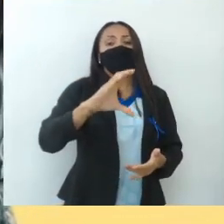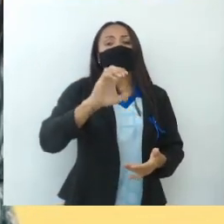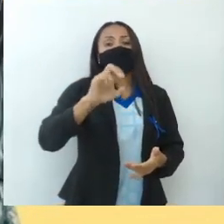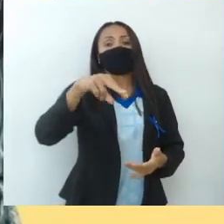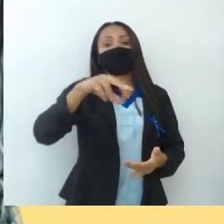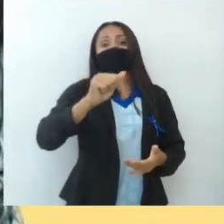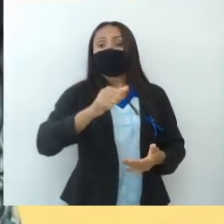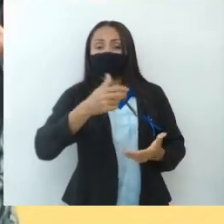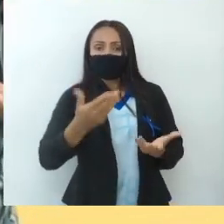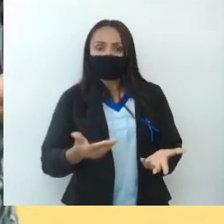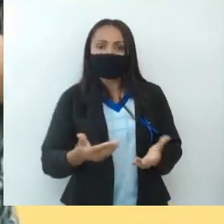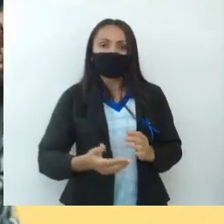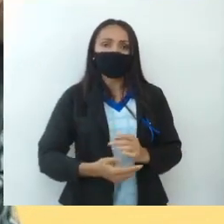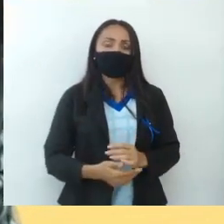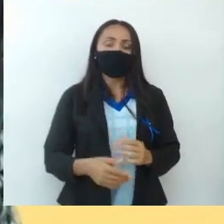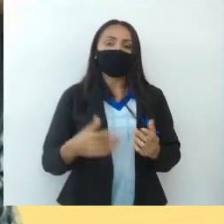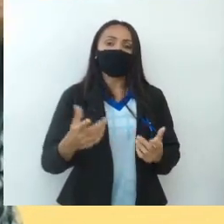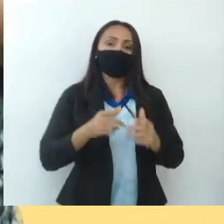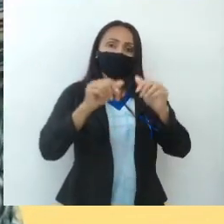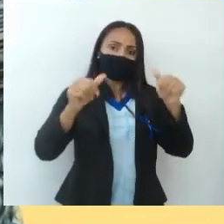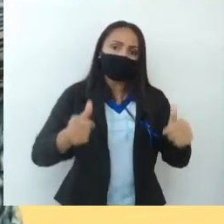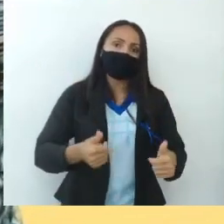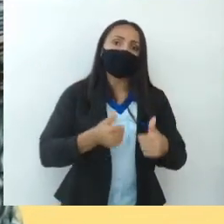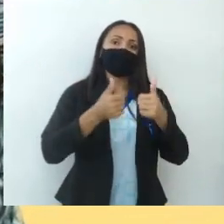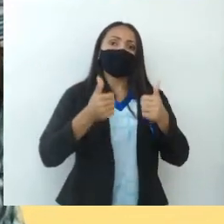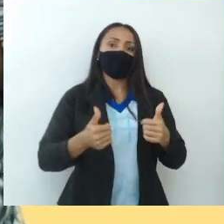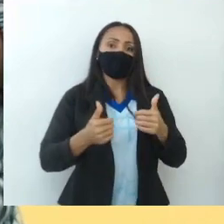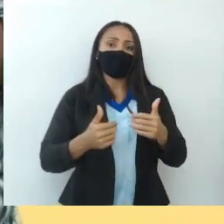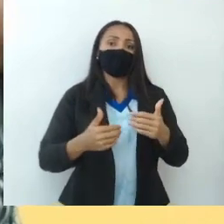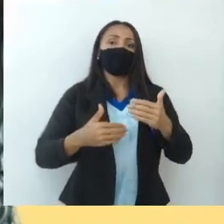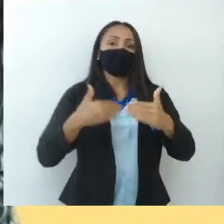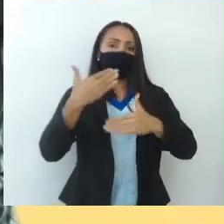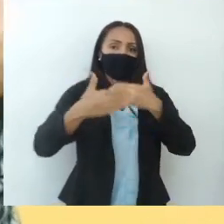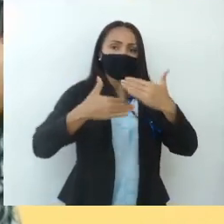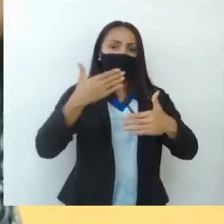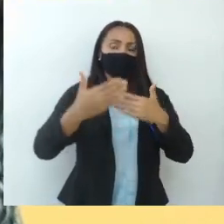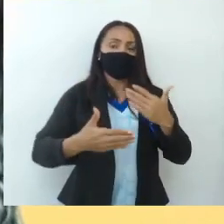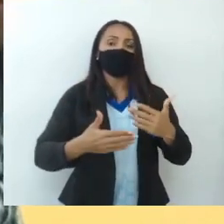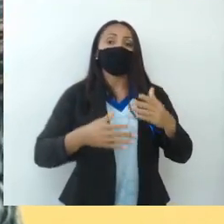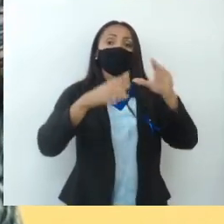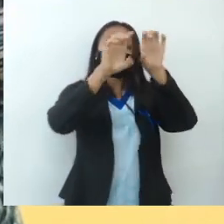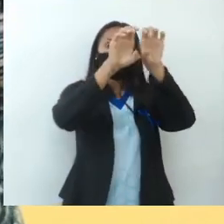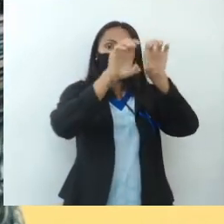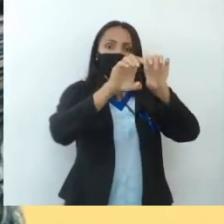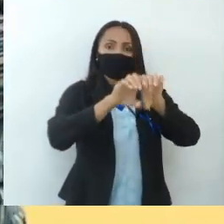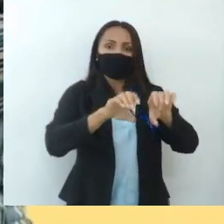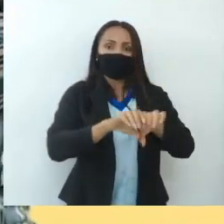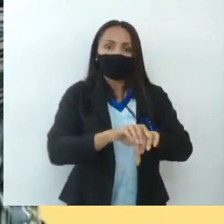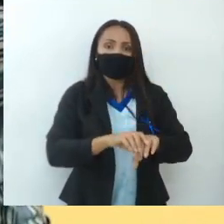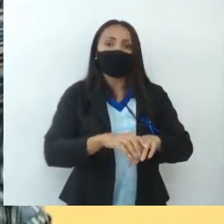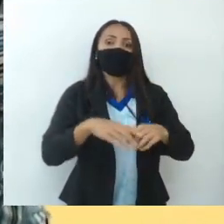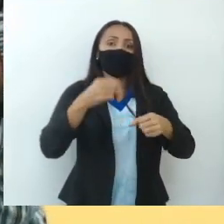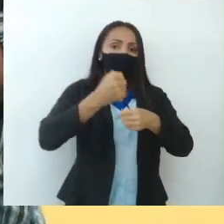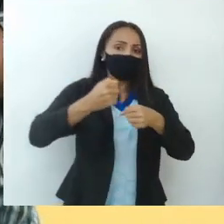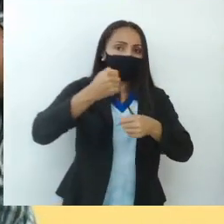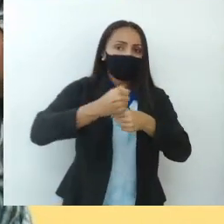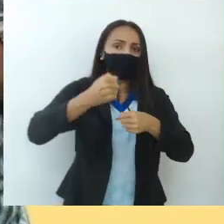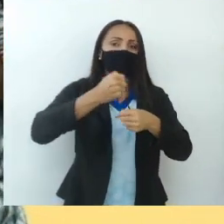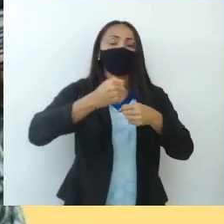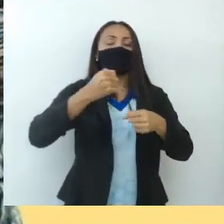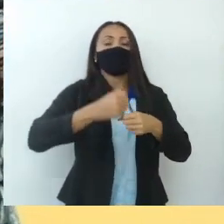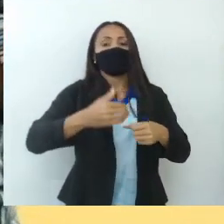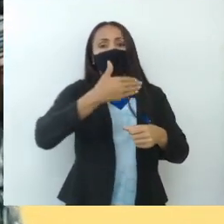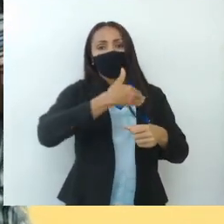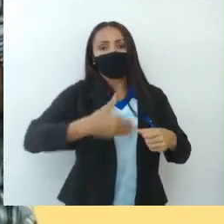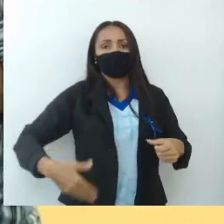ela foi restaurada, porque ela passou por muitos problemas de estrutura. E ele, nesse governo, reestruturou essa ponte, a Ponte